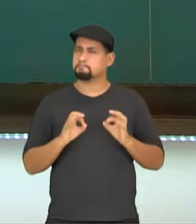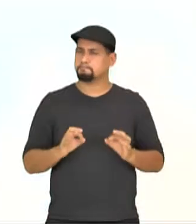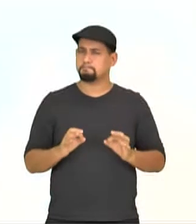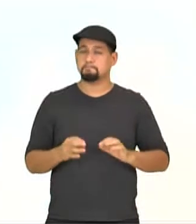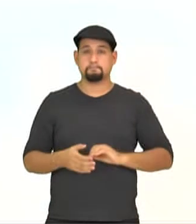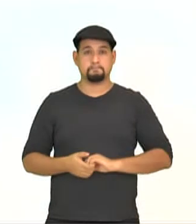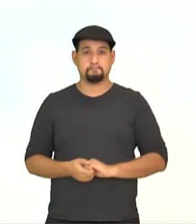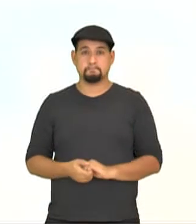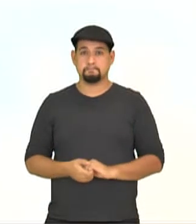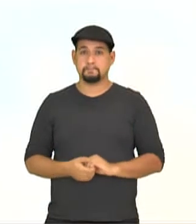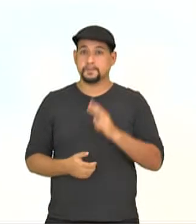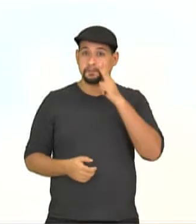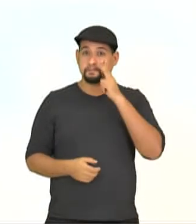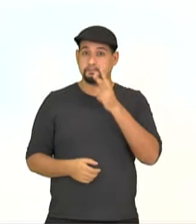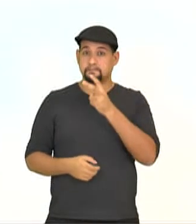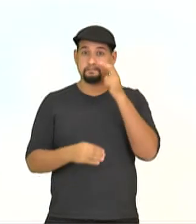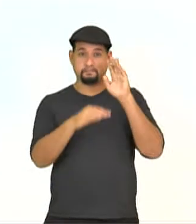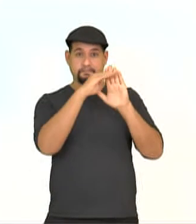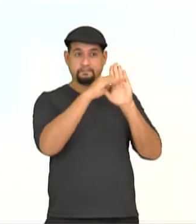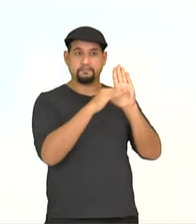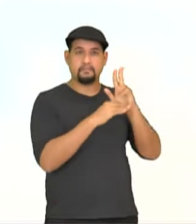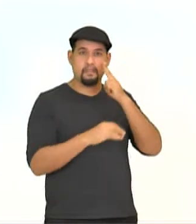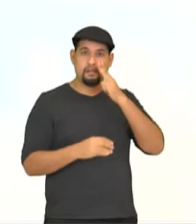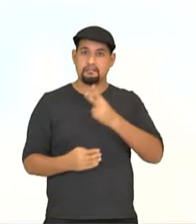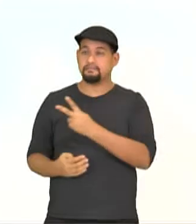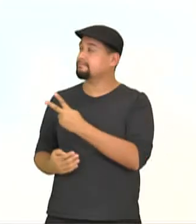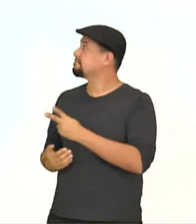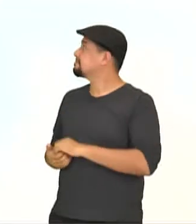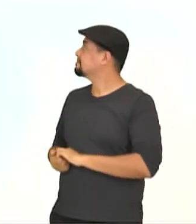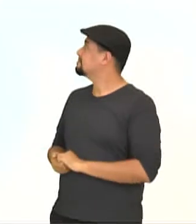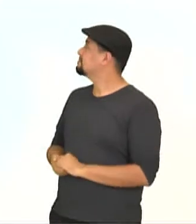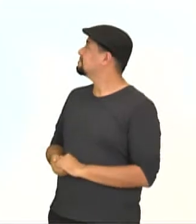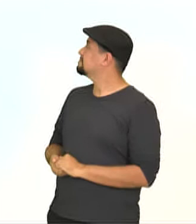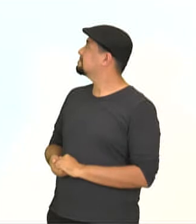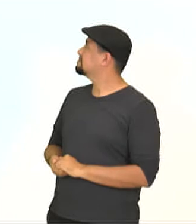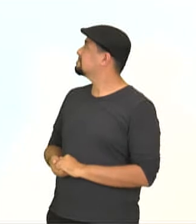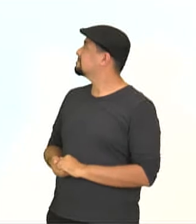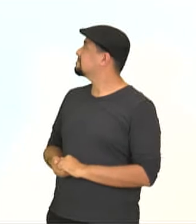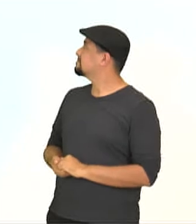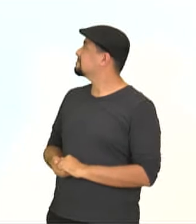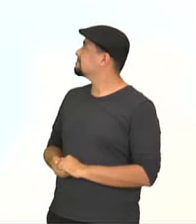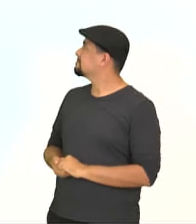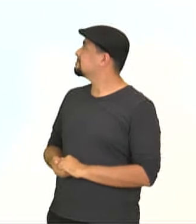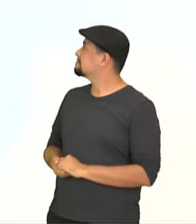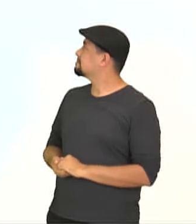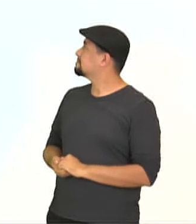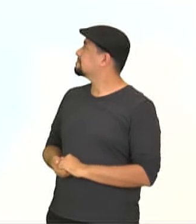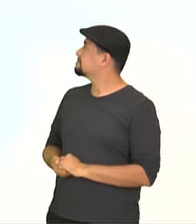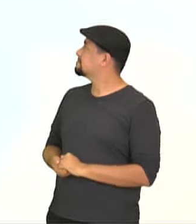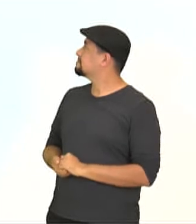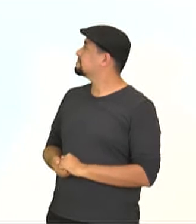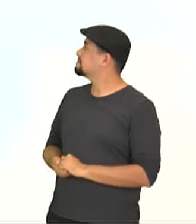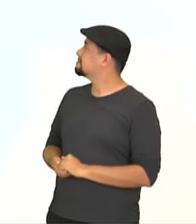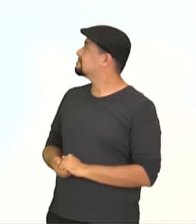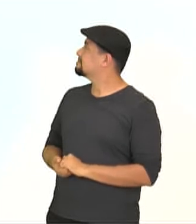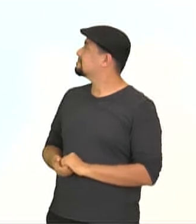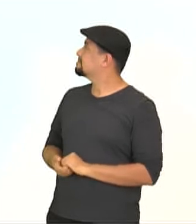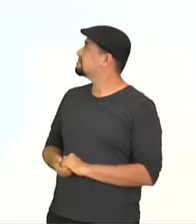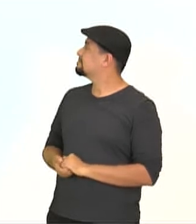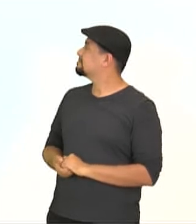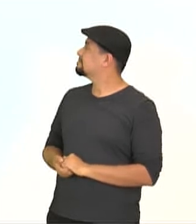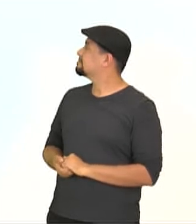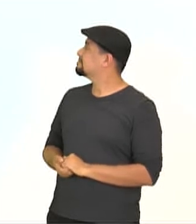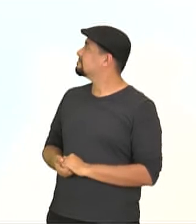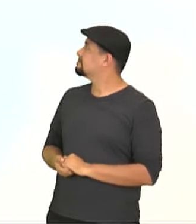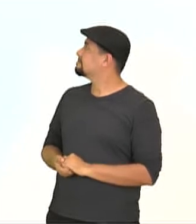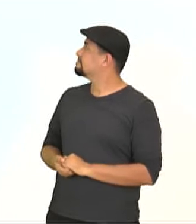quê? Observa os enunciados. Este es mi móvil. No, el móvil es mío.